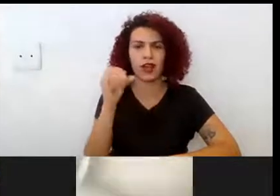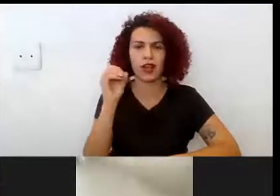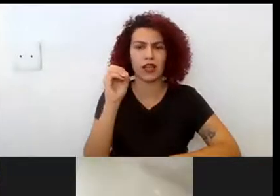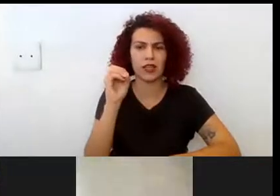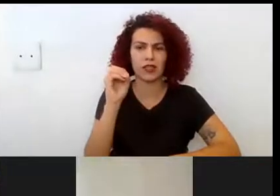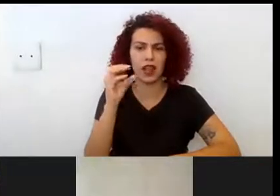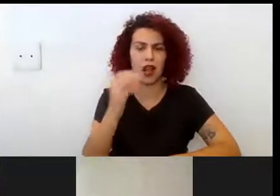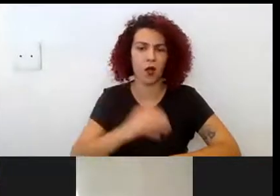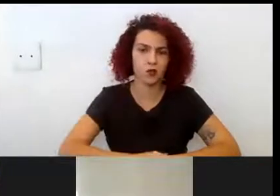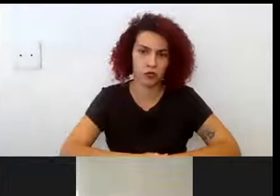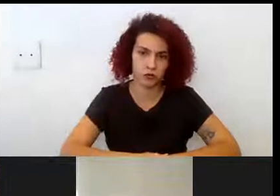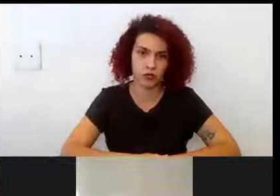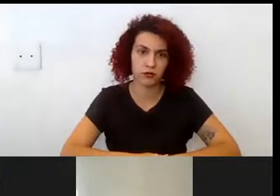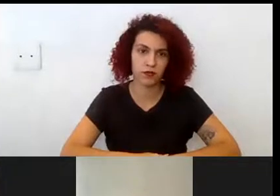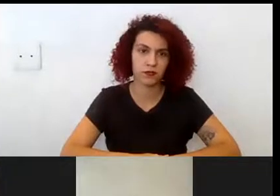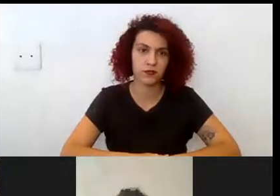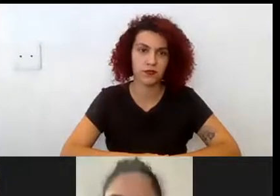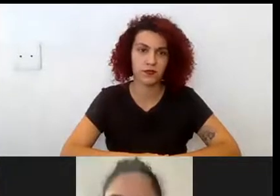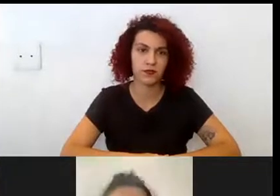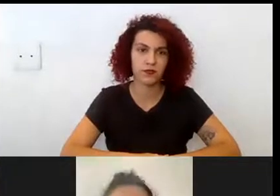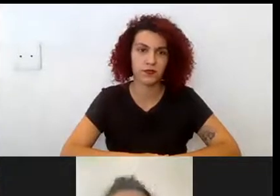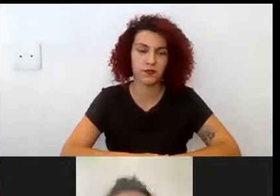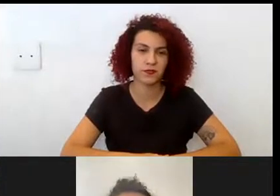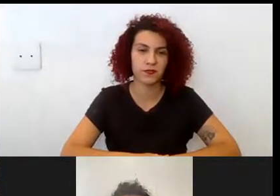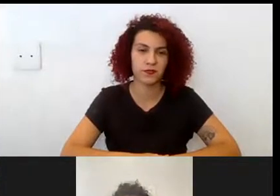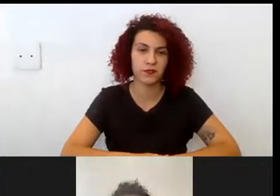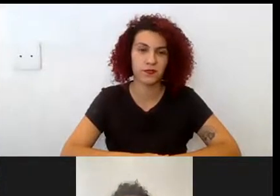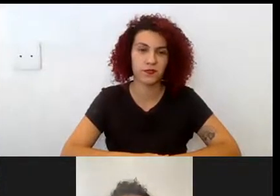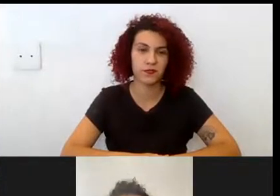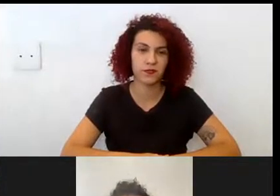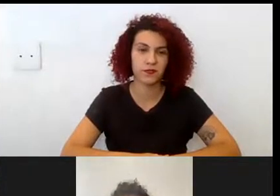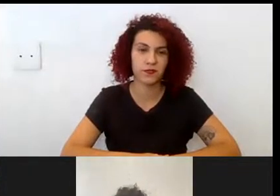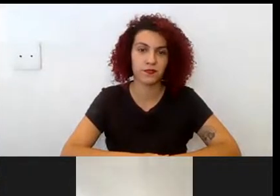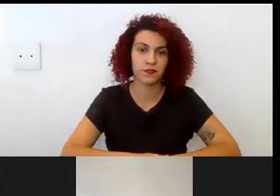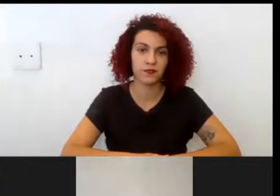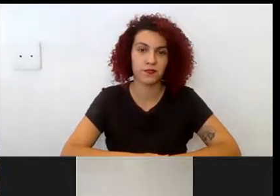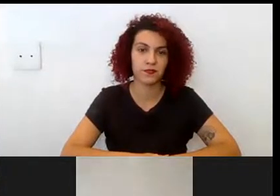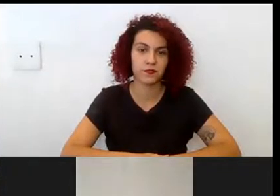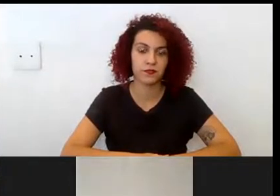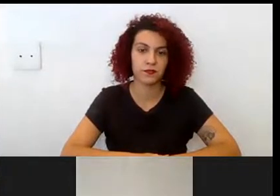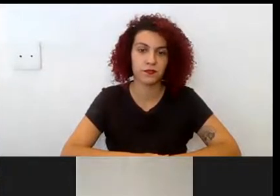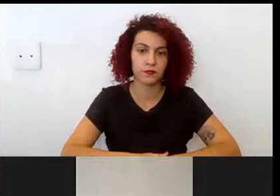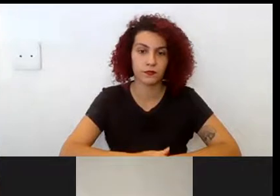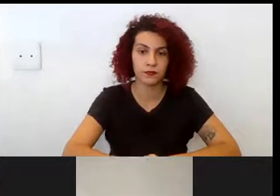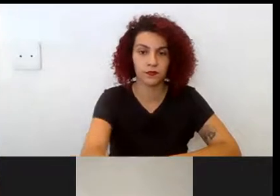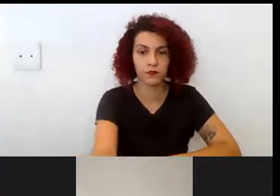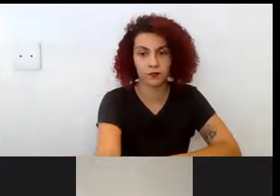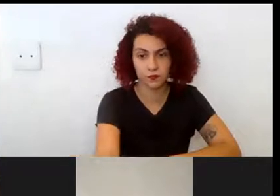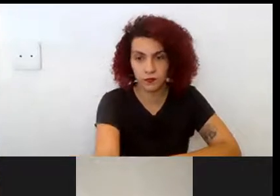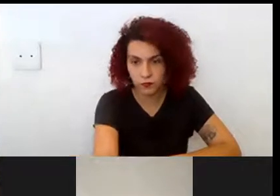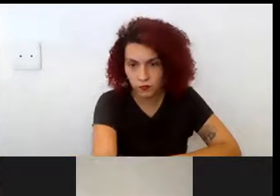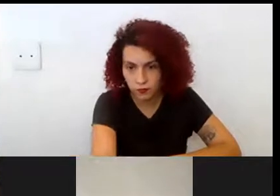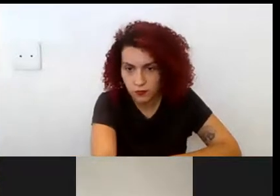2° frio para mim não e quando da 18° eu já tô enfim